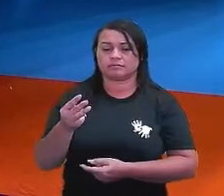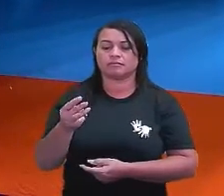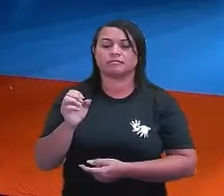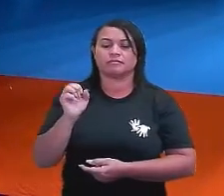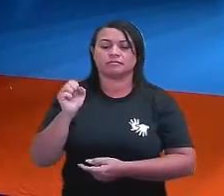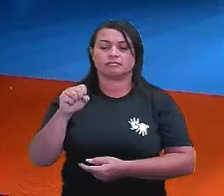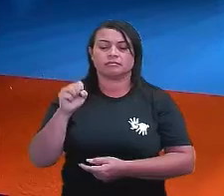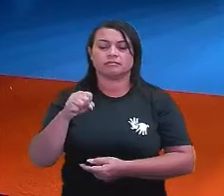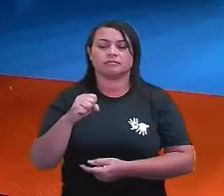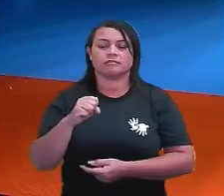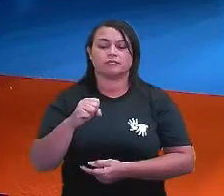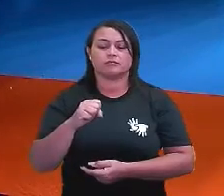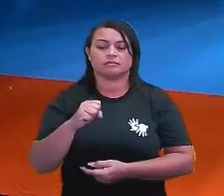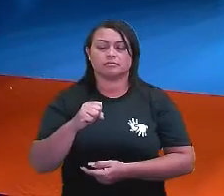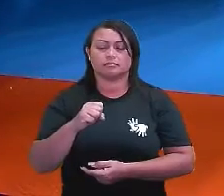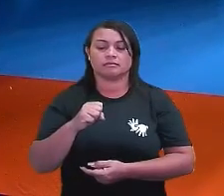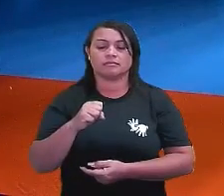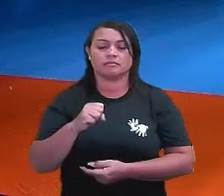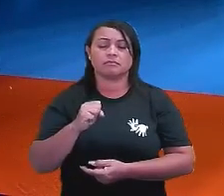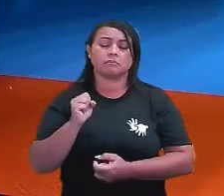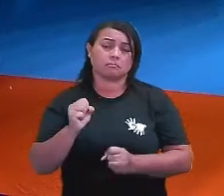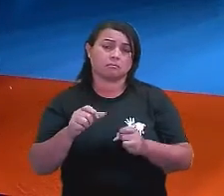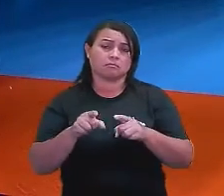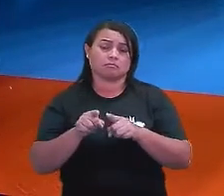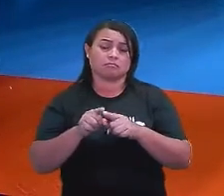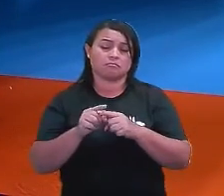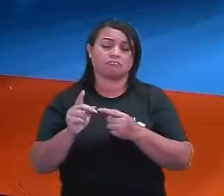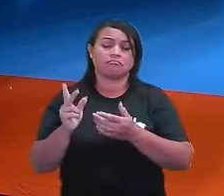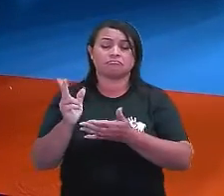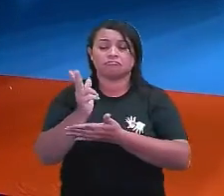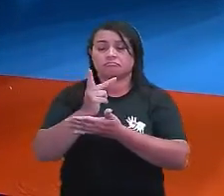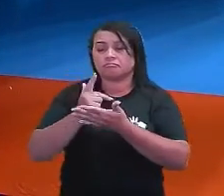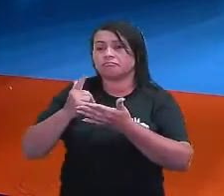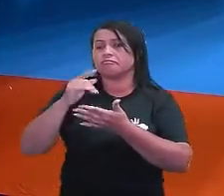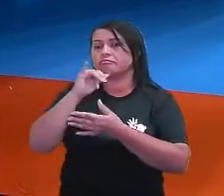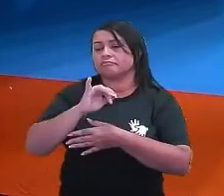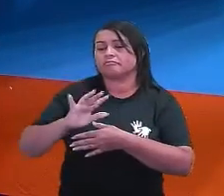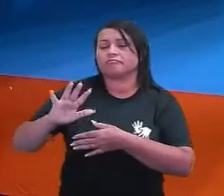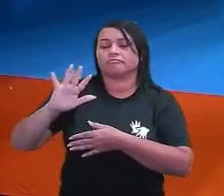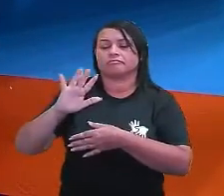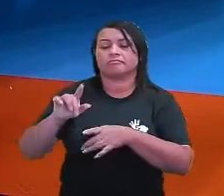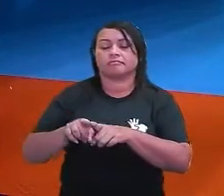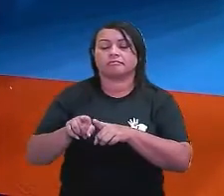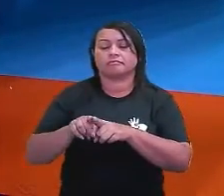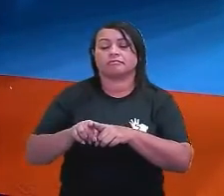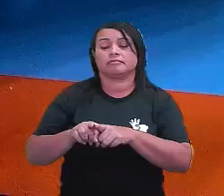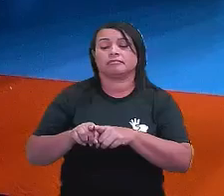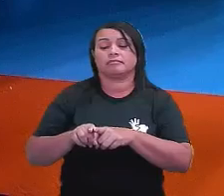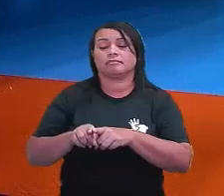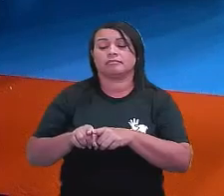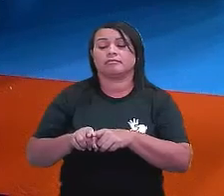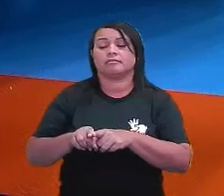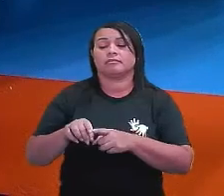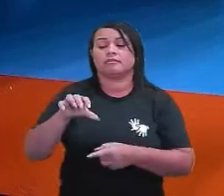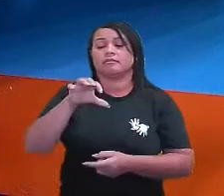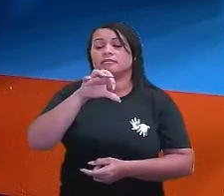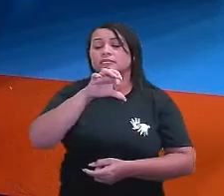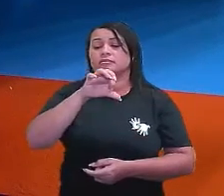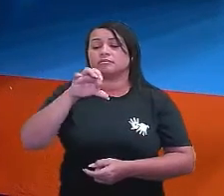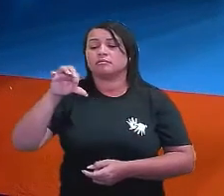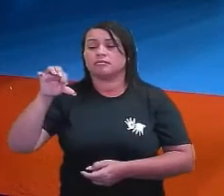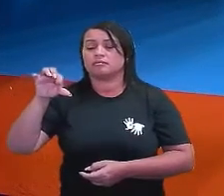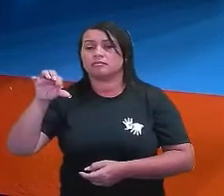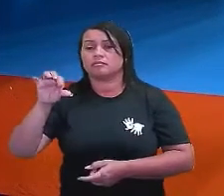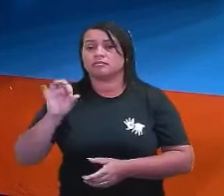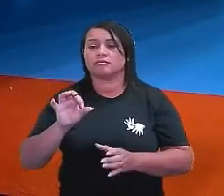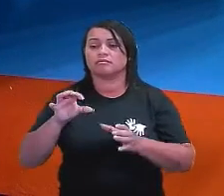Isso mesmo, ó. Você ainda pode fazer os desenhos se você não sabe fazer a continha de cabeça. Fiz 9 e dividi